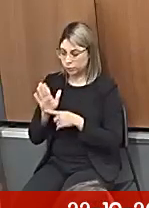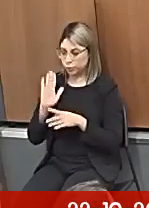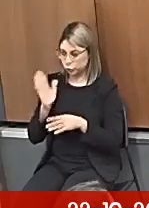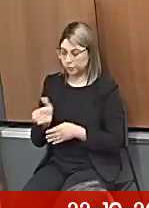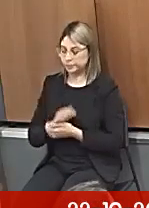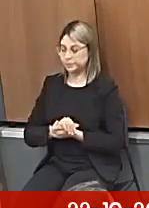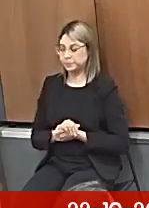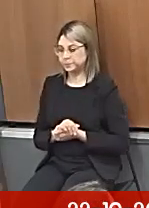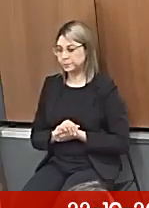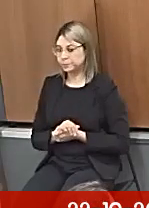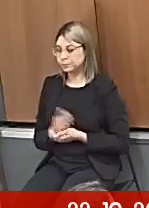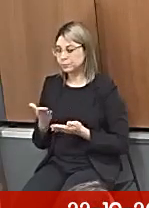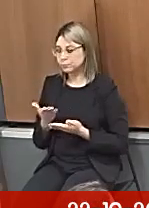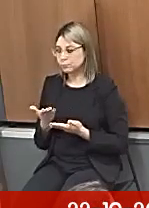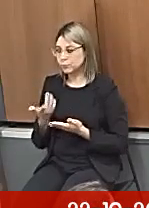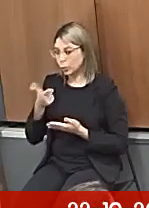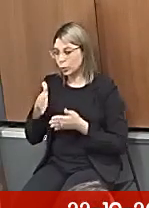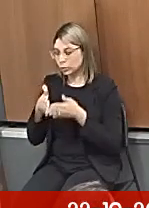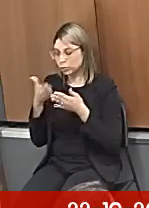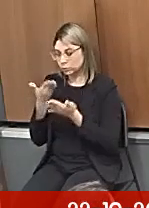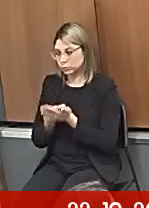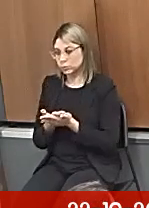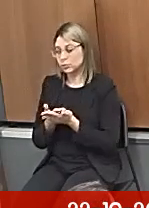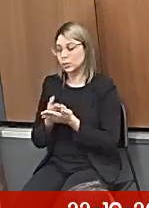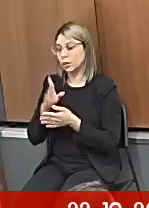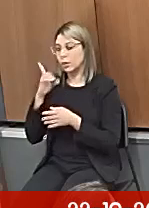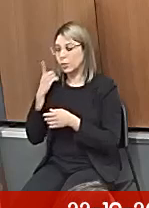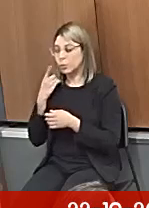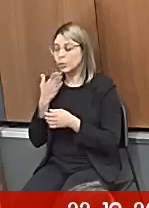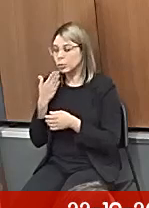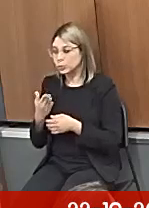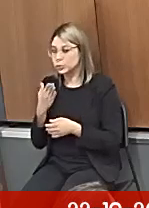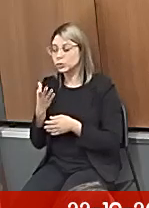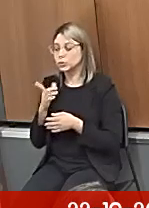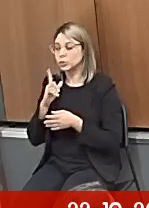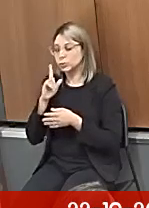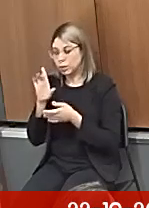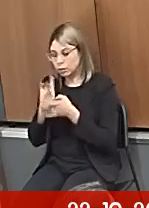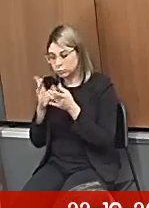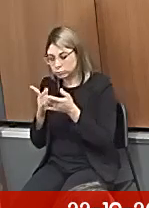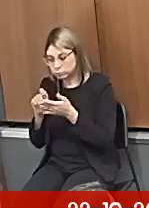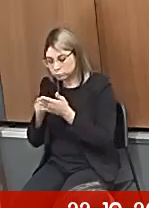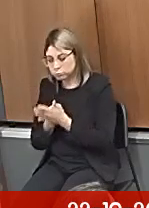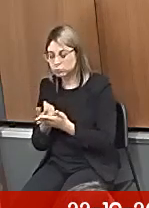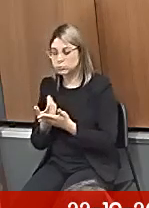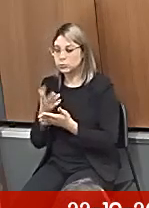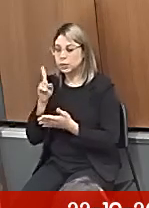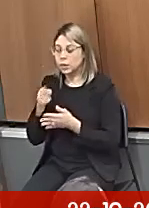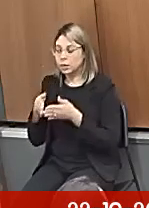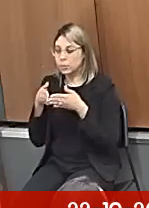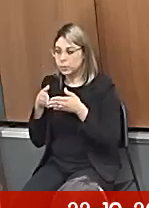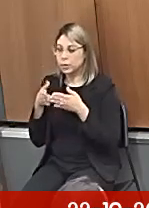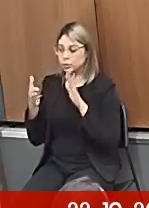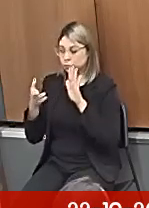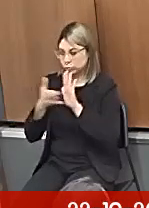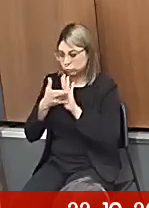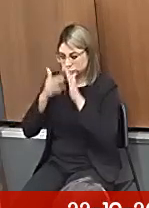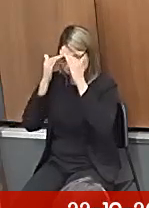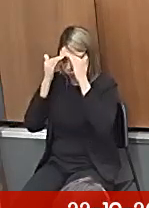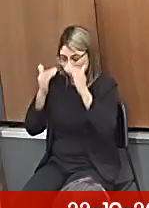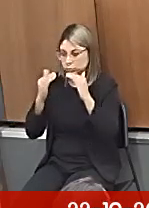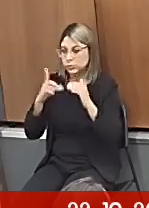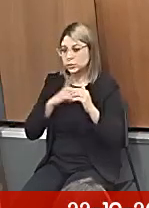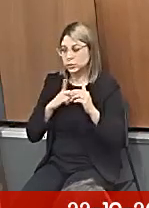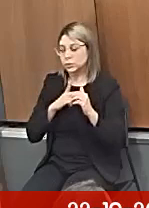expressa. Mais um requerimento, os deputados que subscrevem requerem, nos termos do artigo interno, do regimento interno,